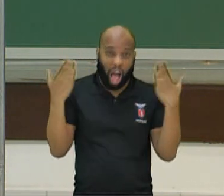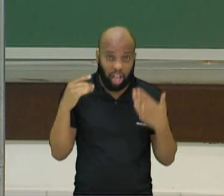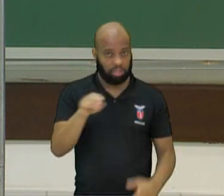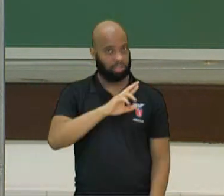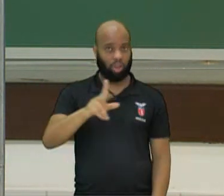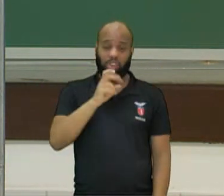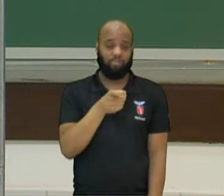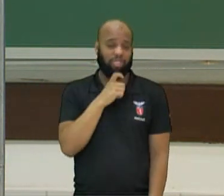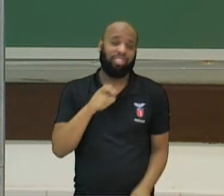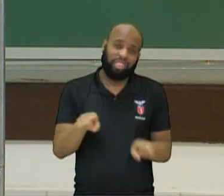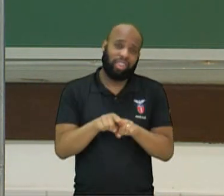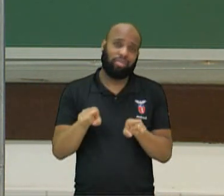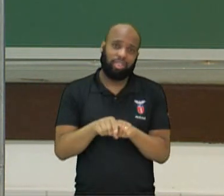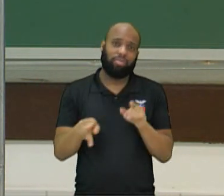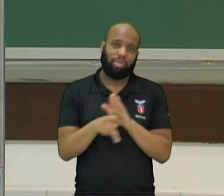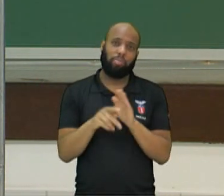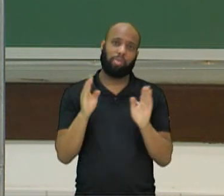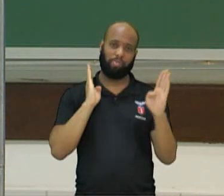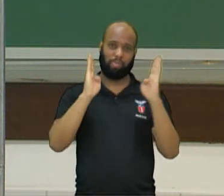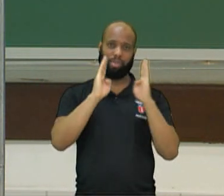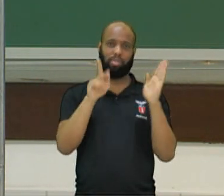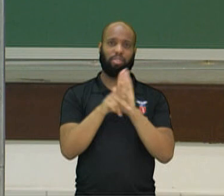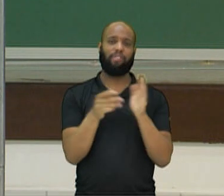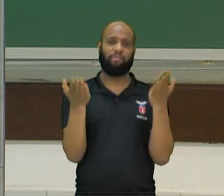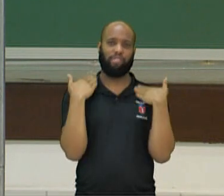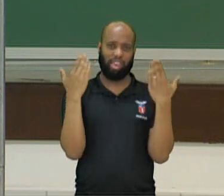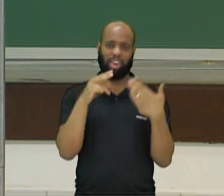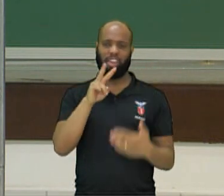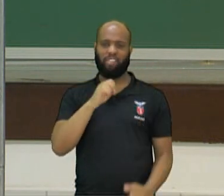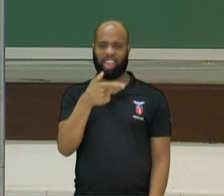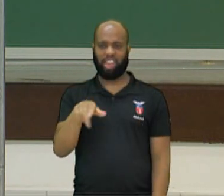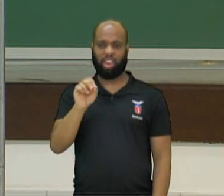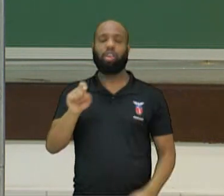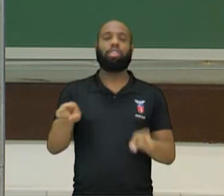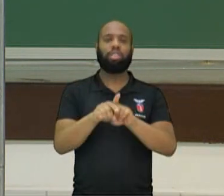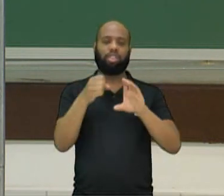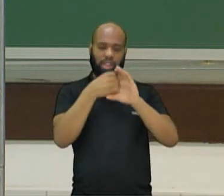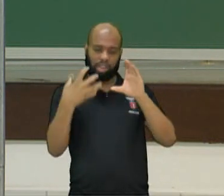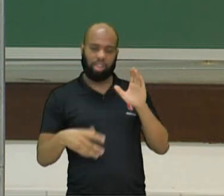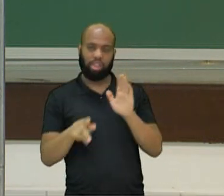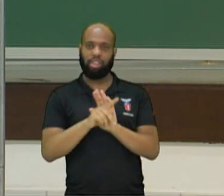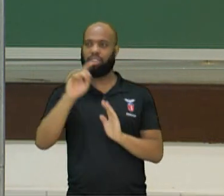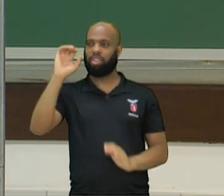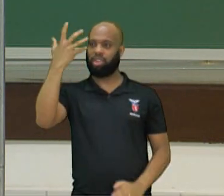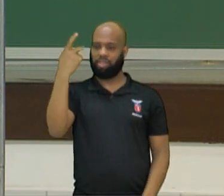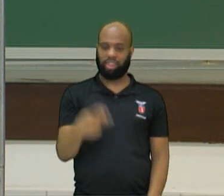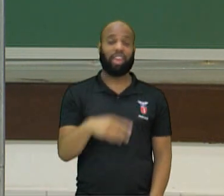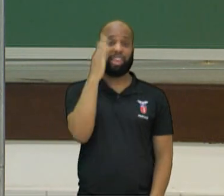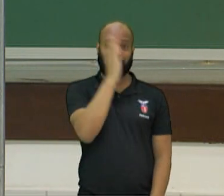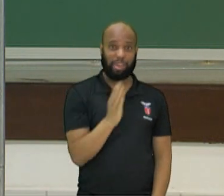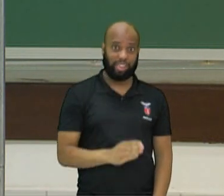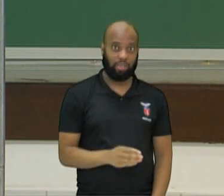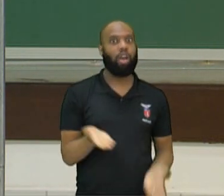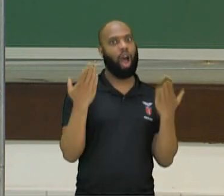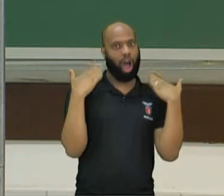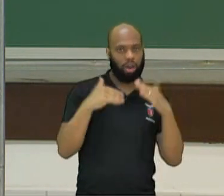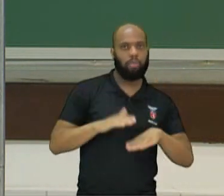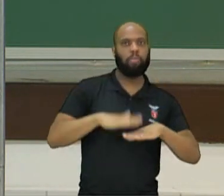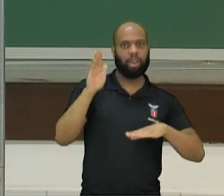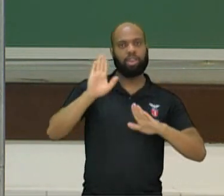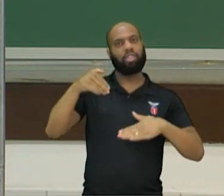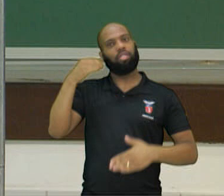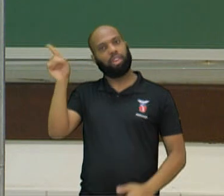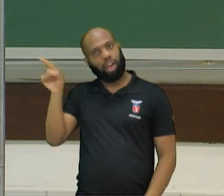frios, principalmente quando comparamos com as características do clima brasileiro. Então, são verões bastante